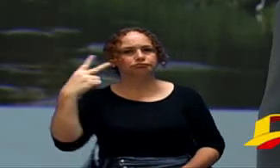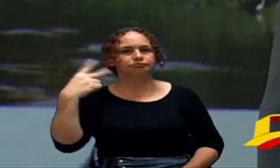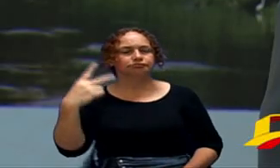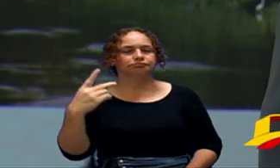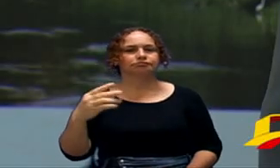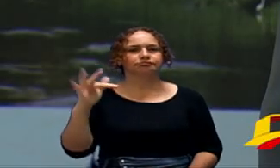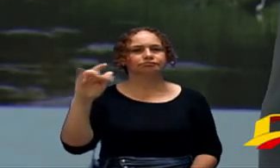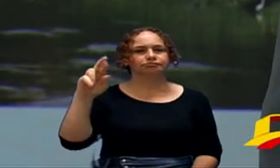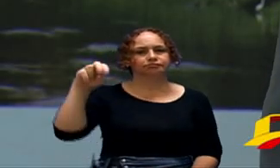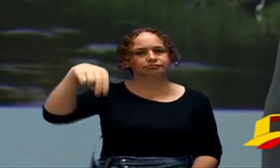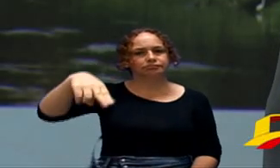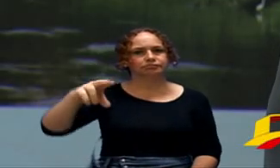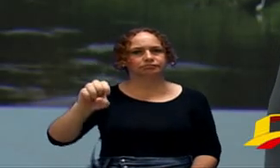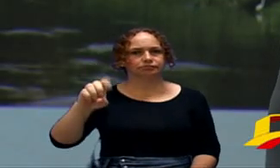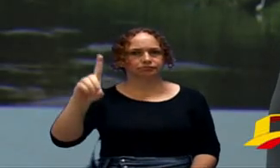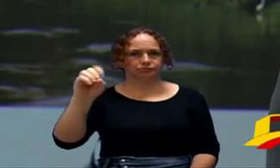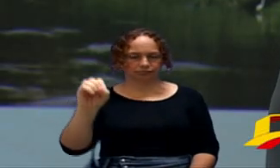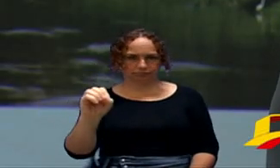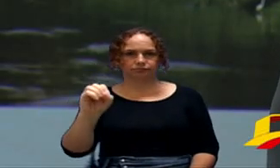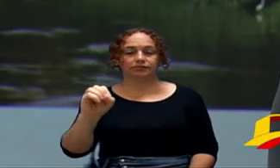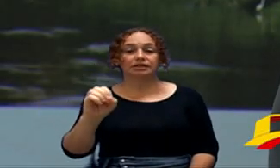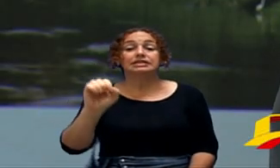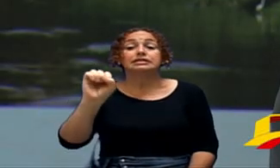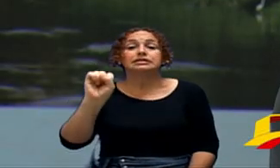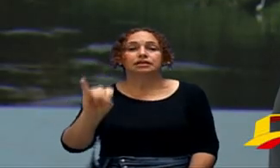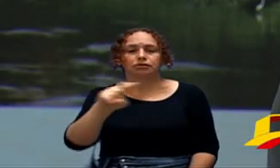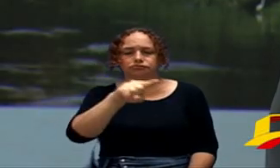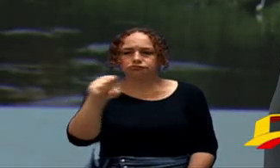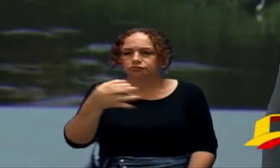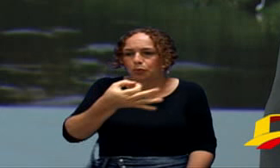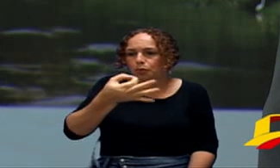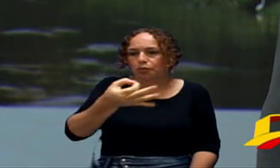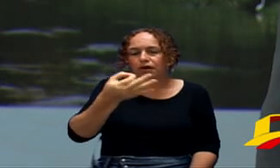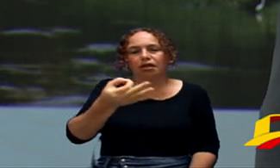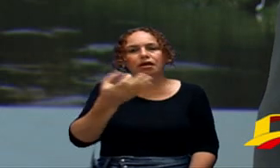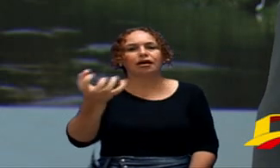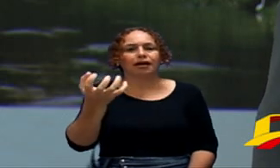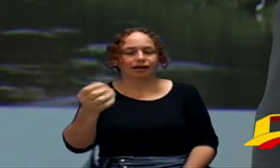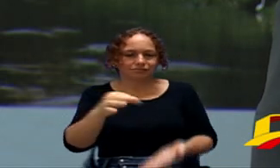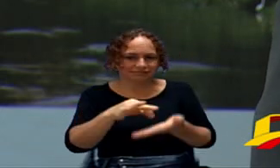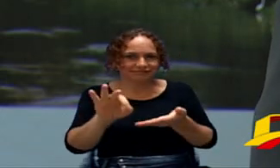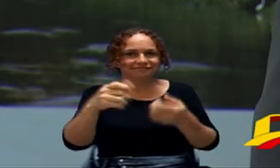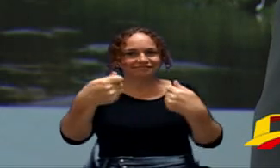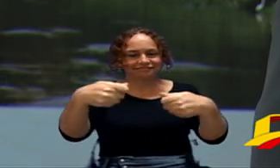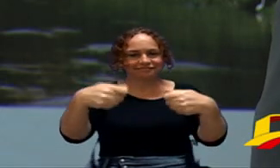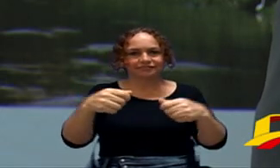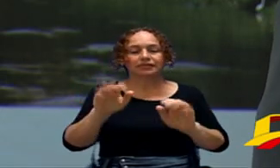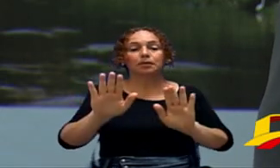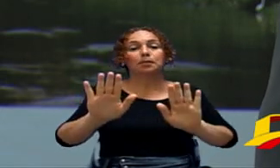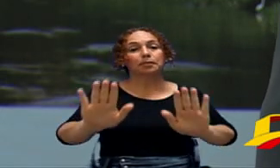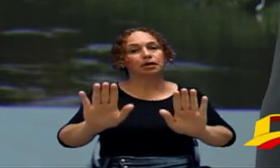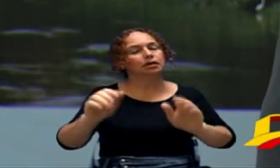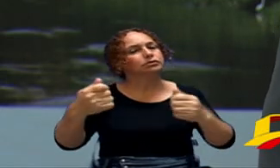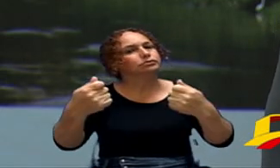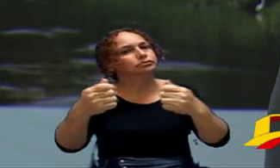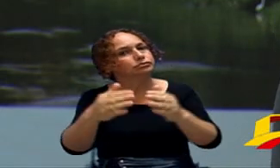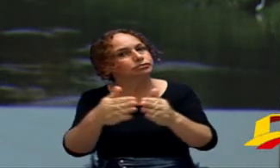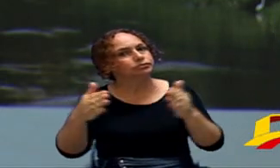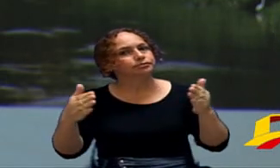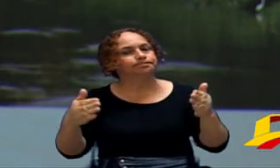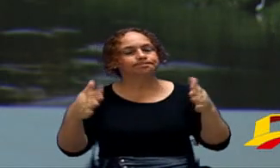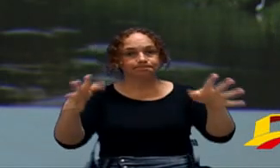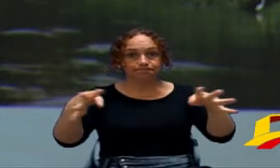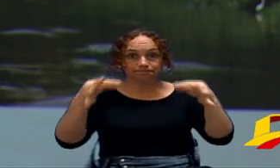que queiram fazer uso da palavra. Nós solicitamos a todos para que, por favor, estejam atentos ao tempo,